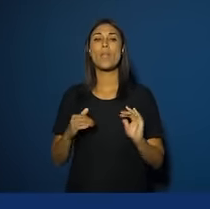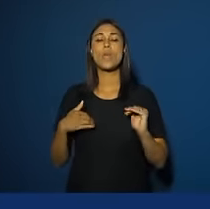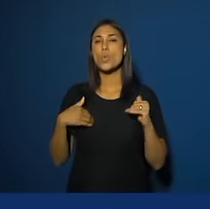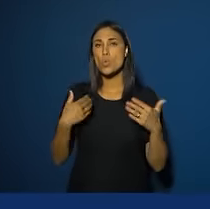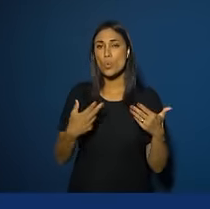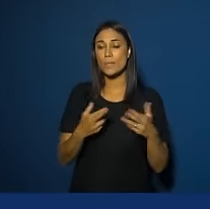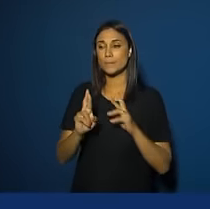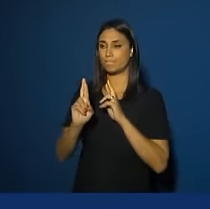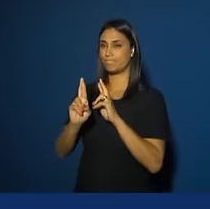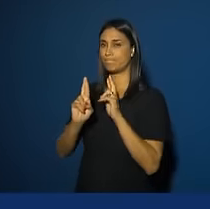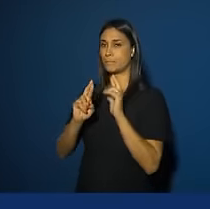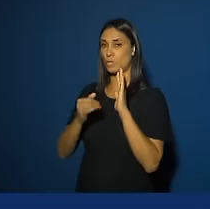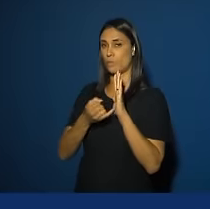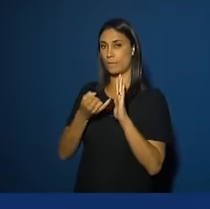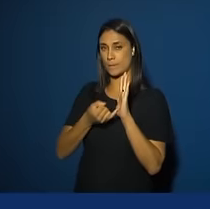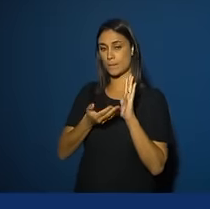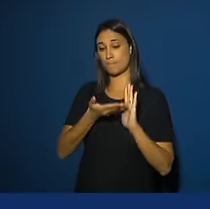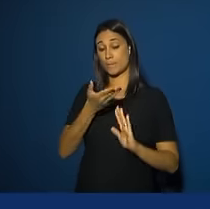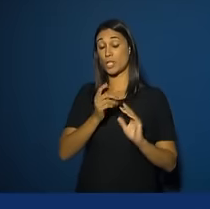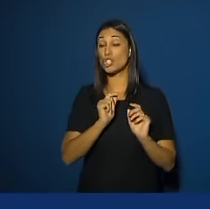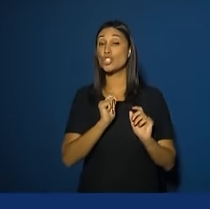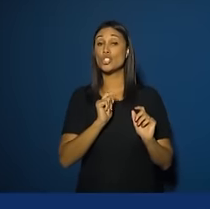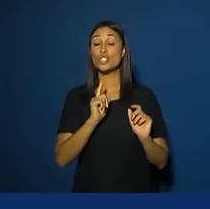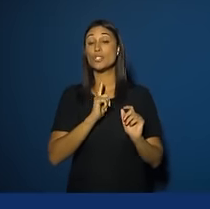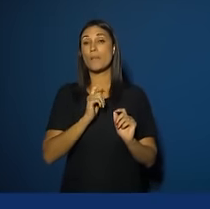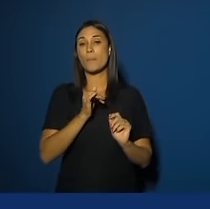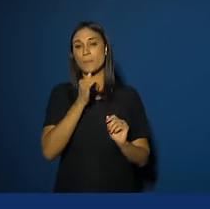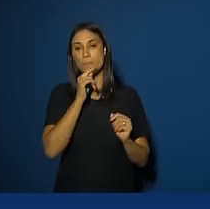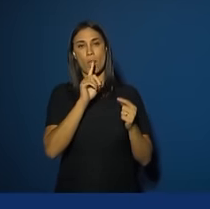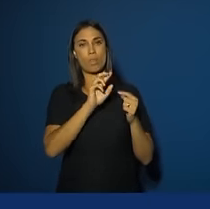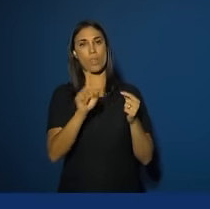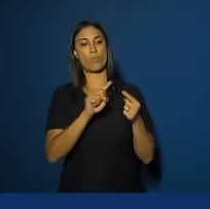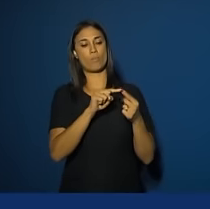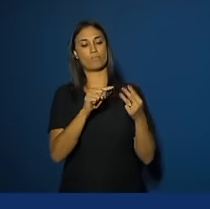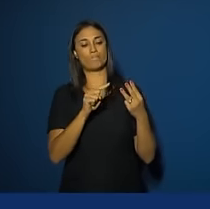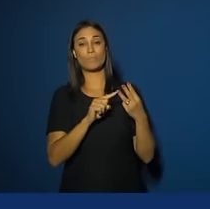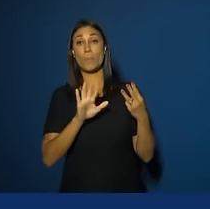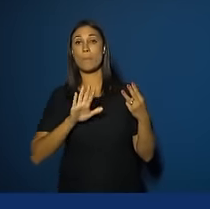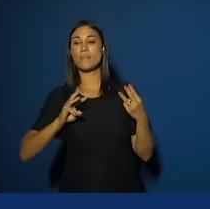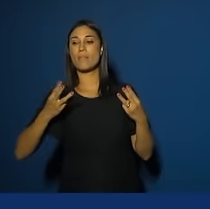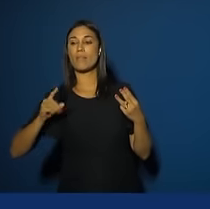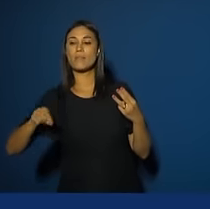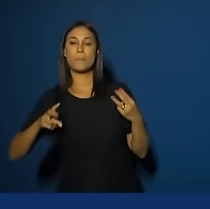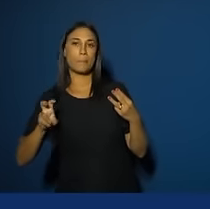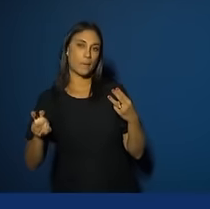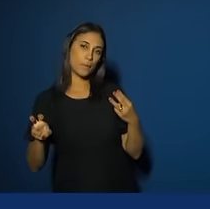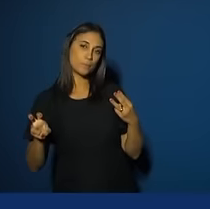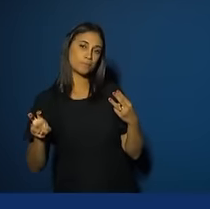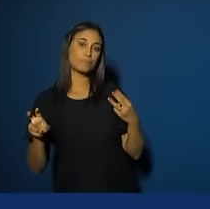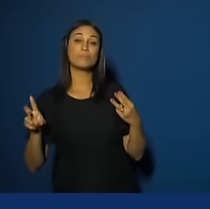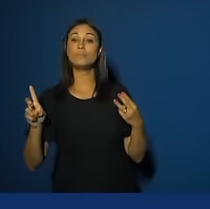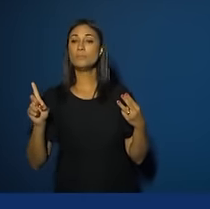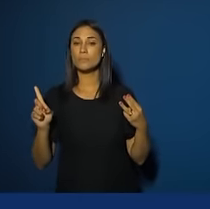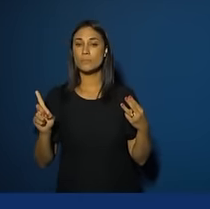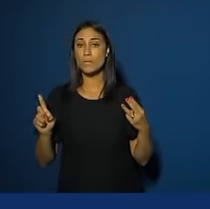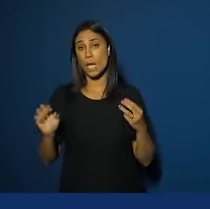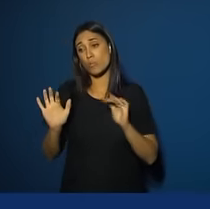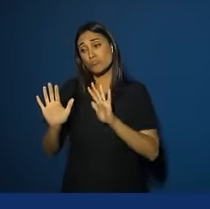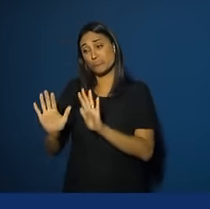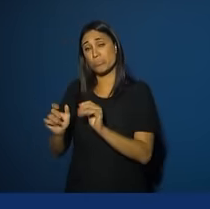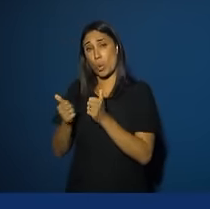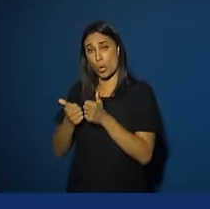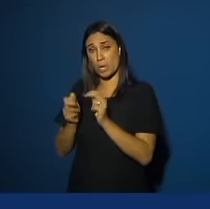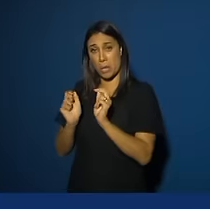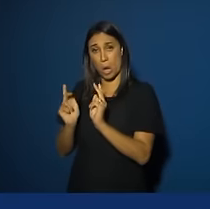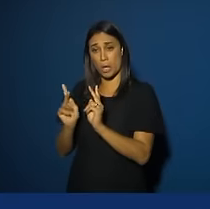Enquanto as expectativas de inflação, Stephanie, estiverem não em 3, mas em 3,5, que é onde elas estão, não é